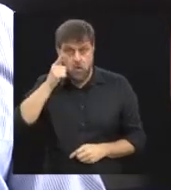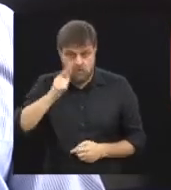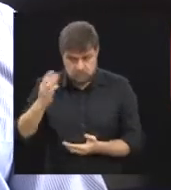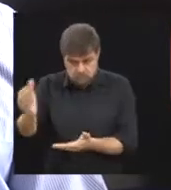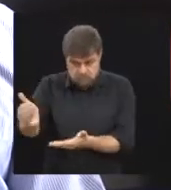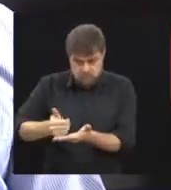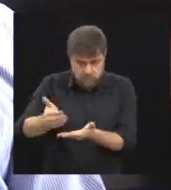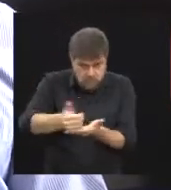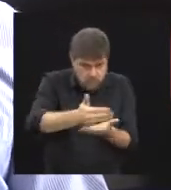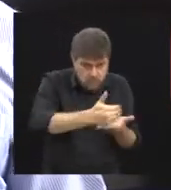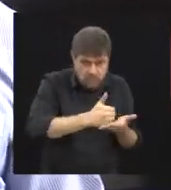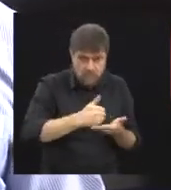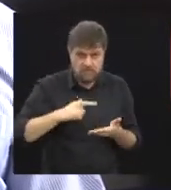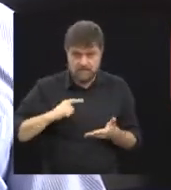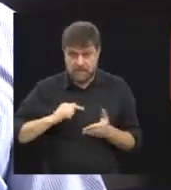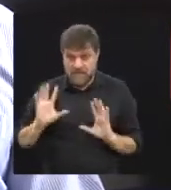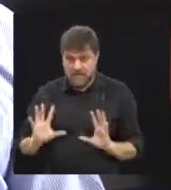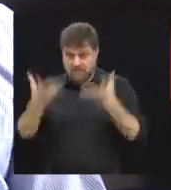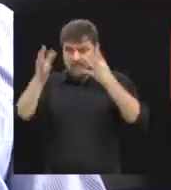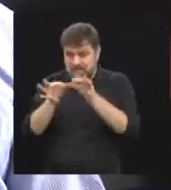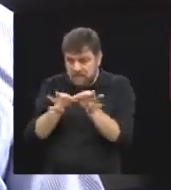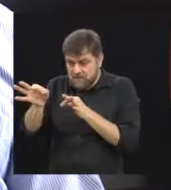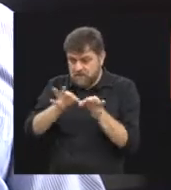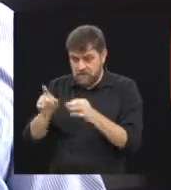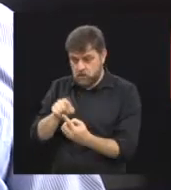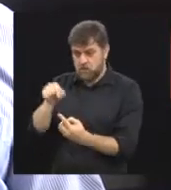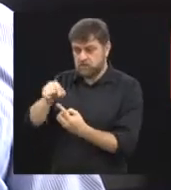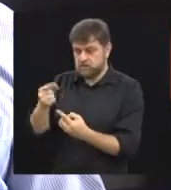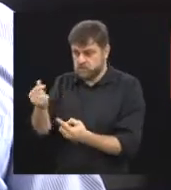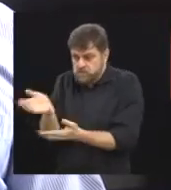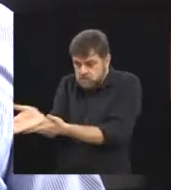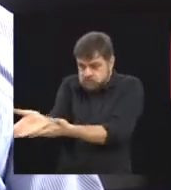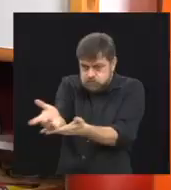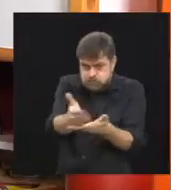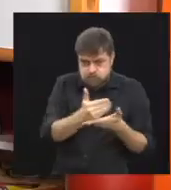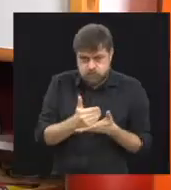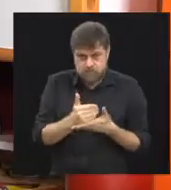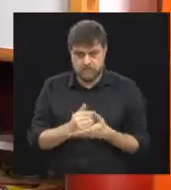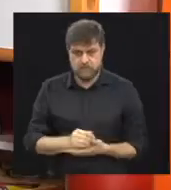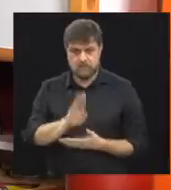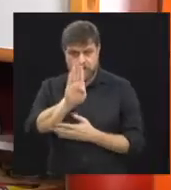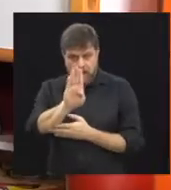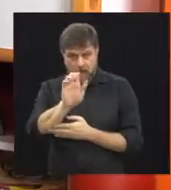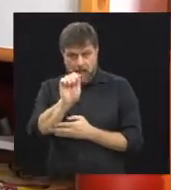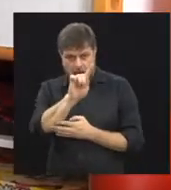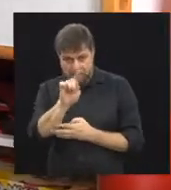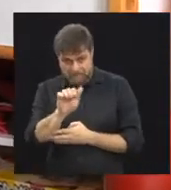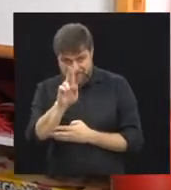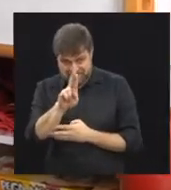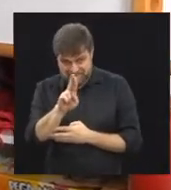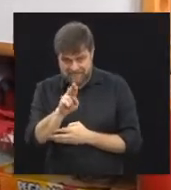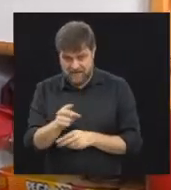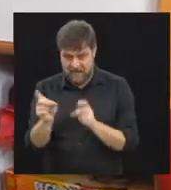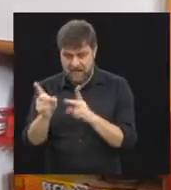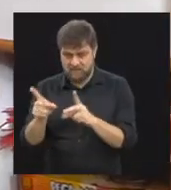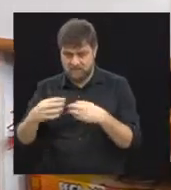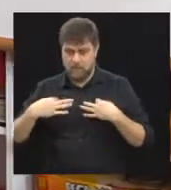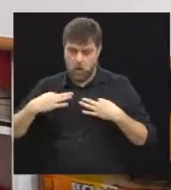nós temos vários eventos programados também para arrecadar recursos. Em relação ao bazar, eu vou passar para o pessoal de